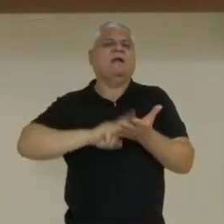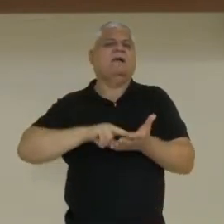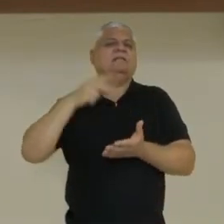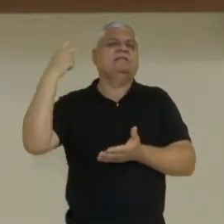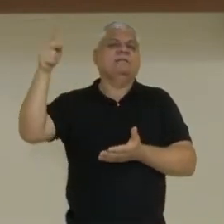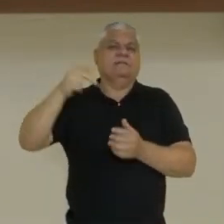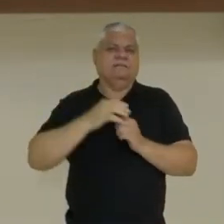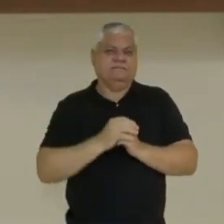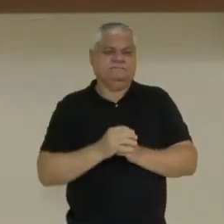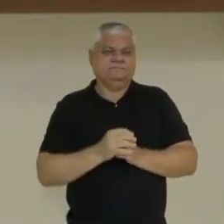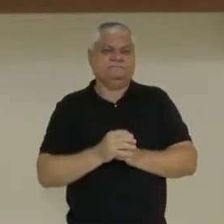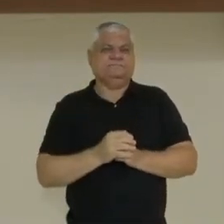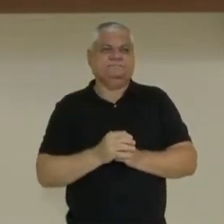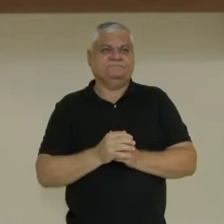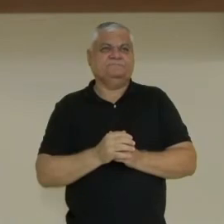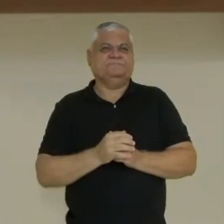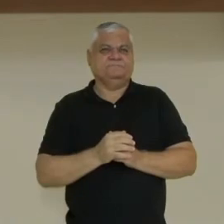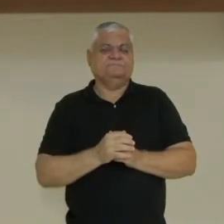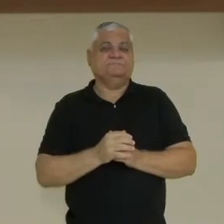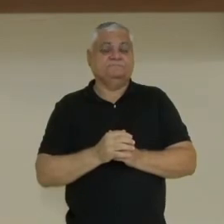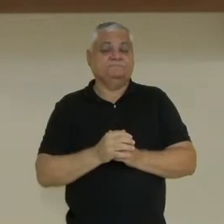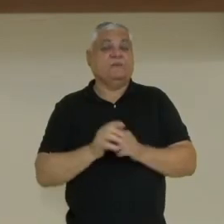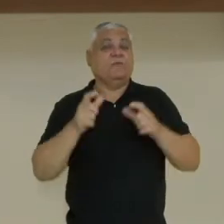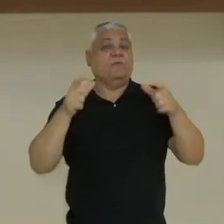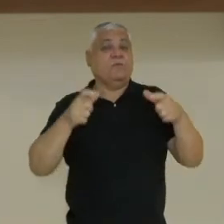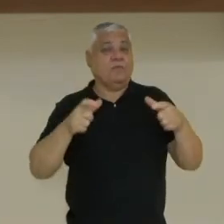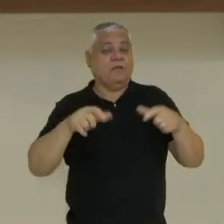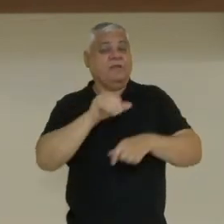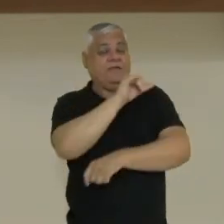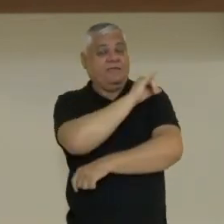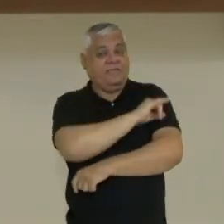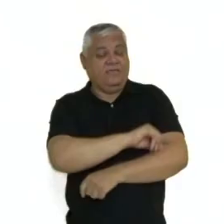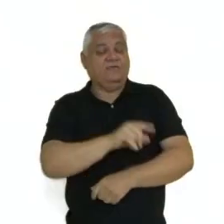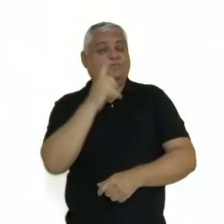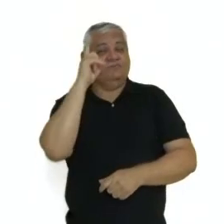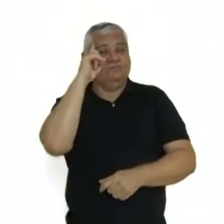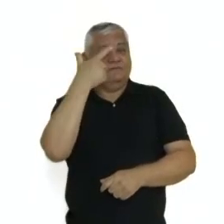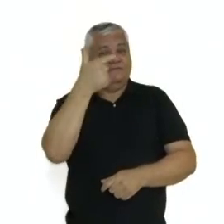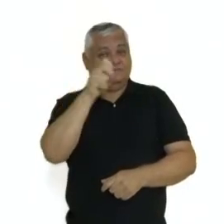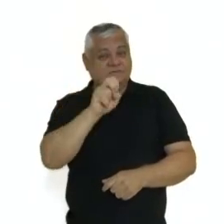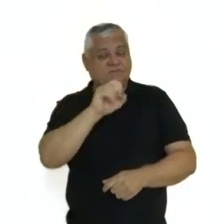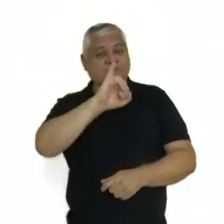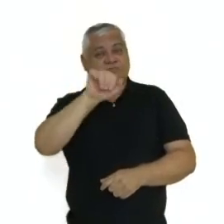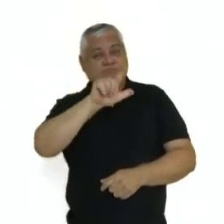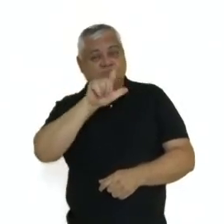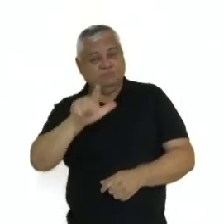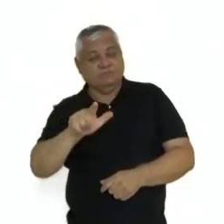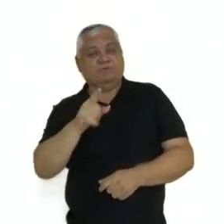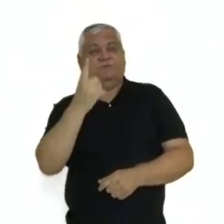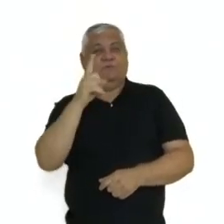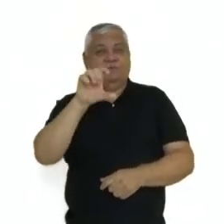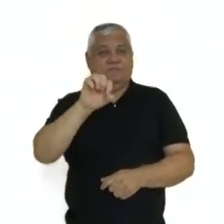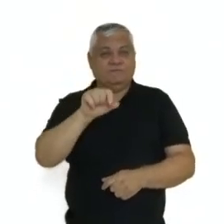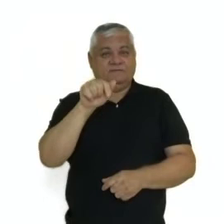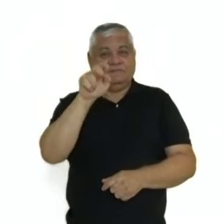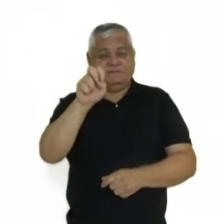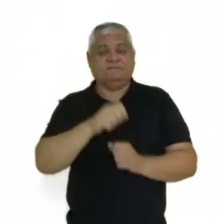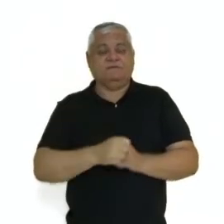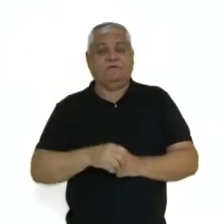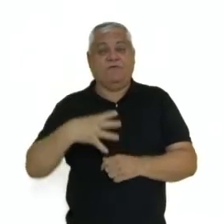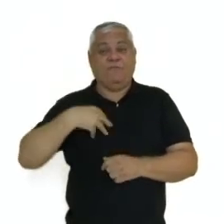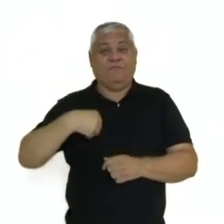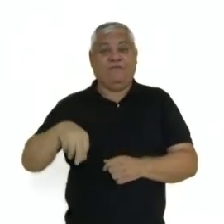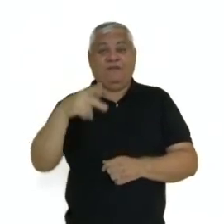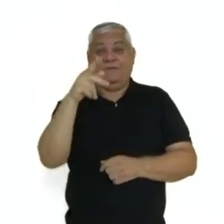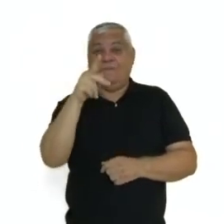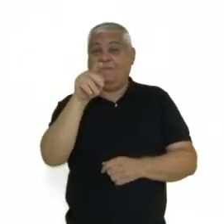da carta. Rio, 25 de julho de 1975. Pedro, meu querido filho, como vai?